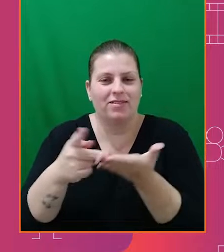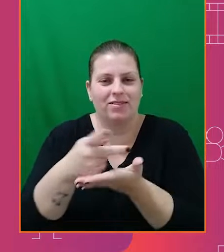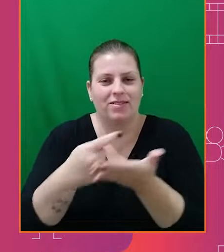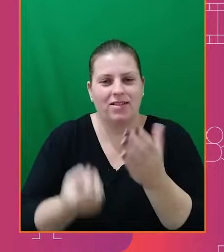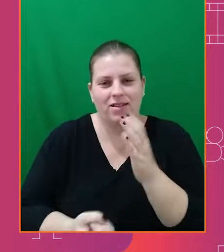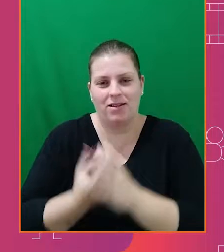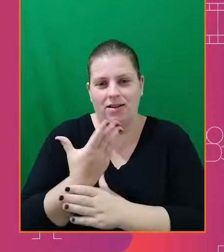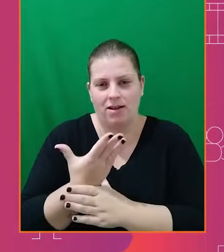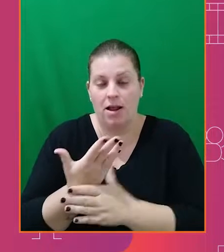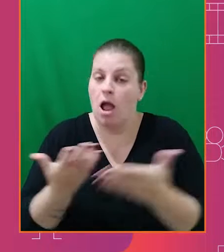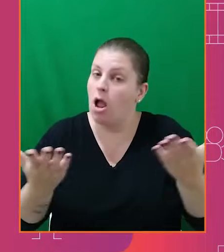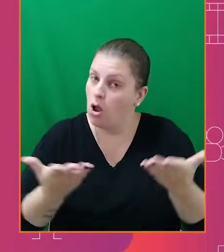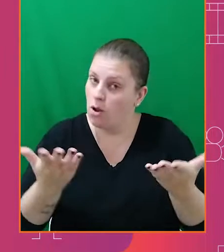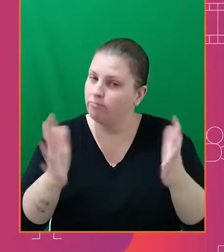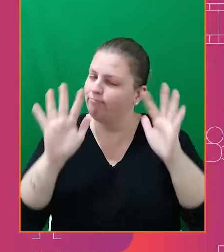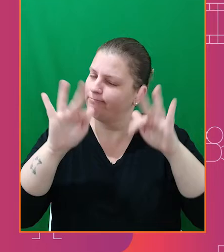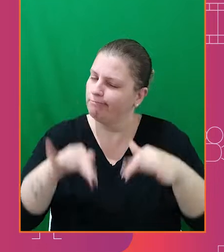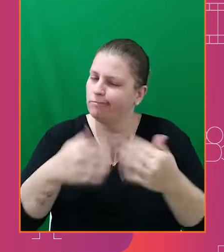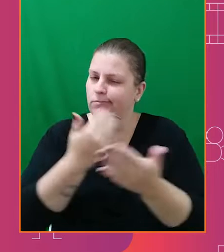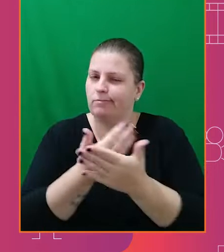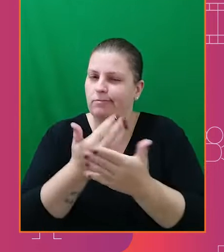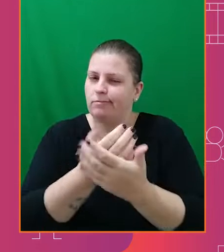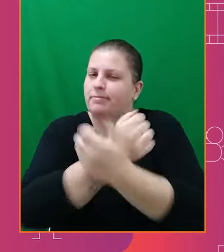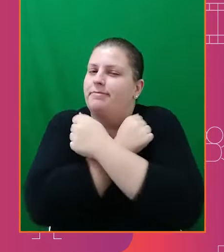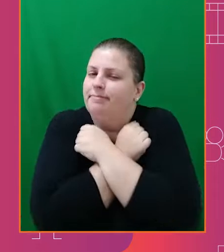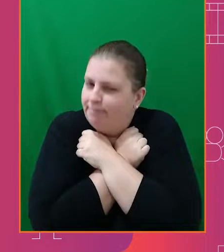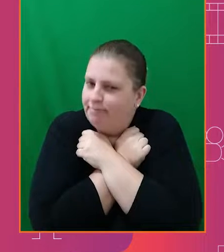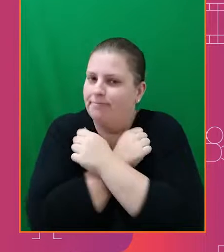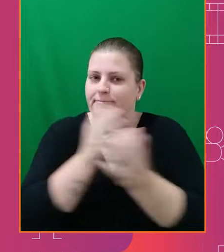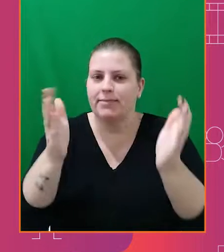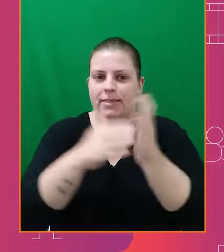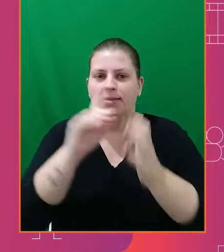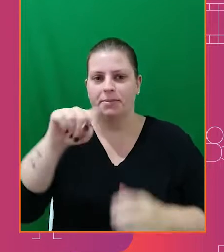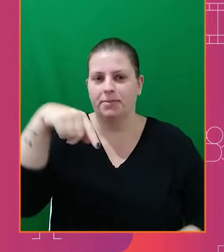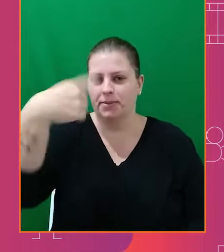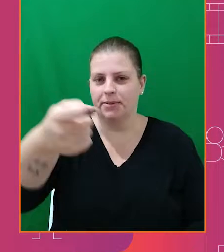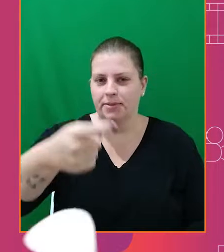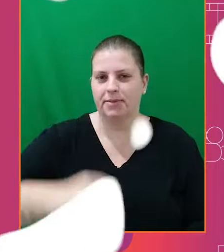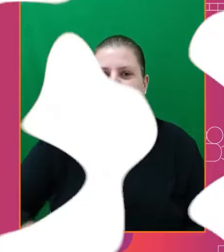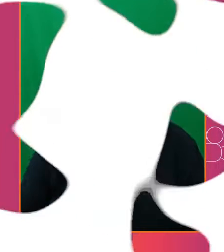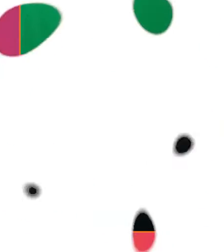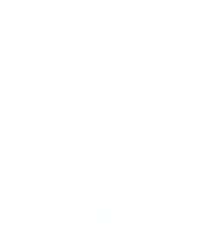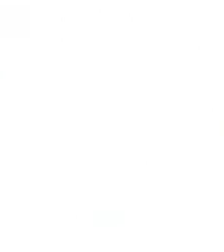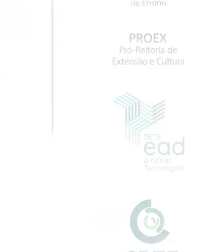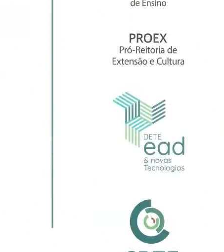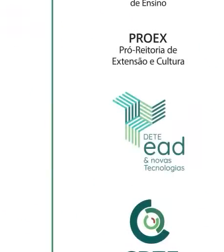aula. Espero que você tenha gostado. Um grande abraço e até mais!